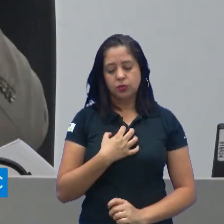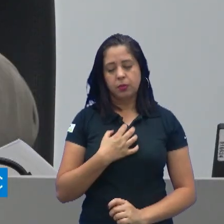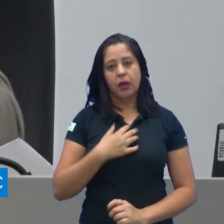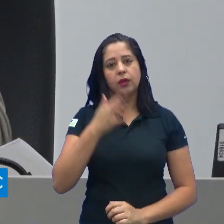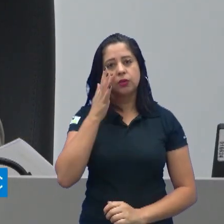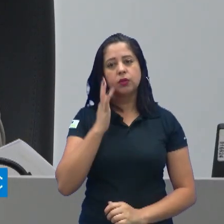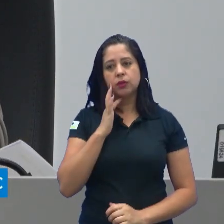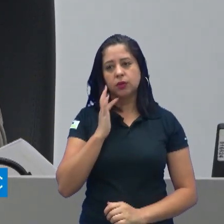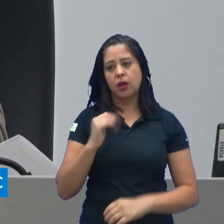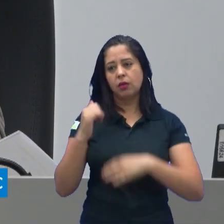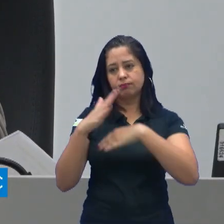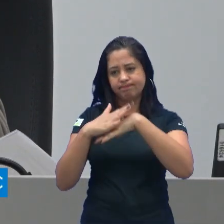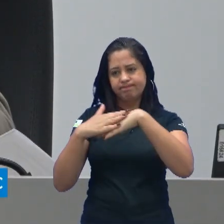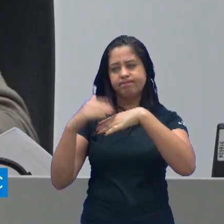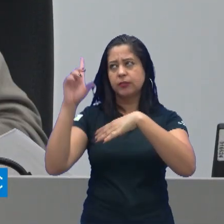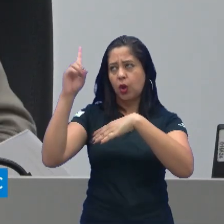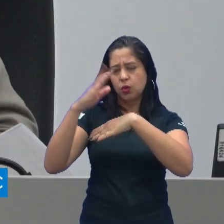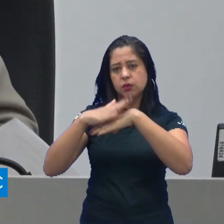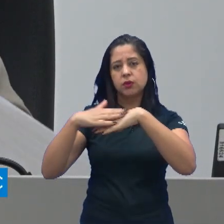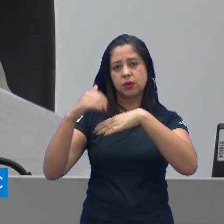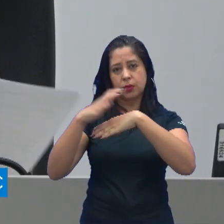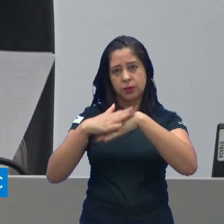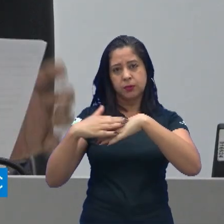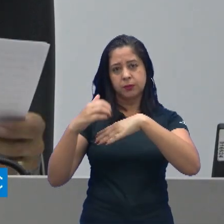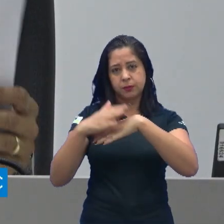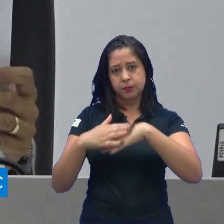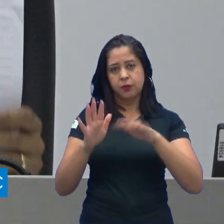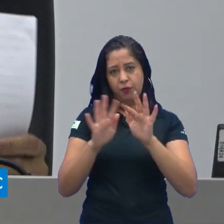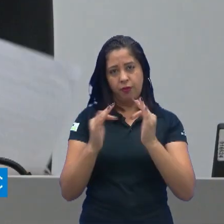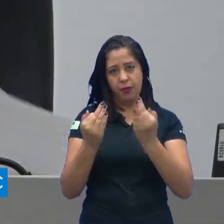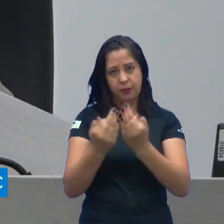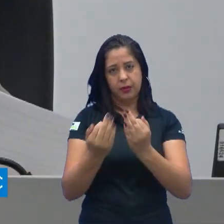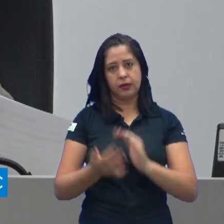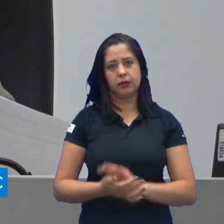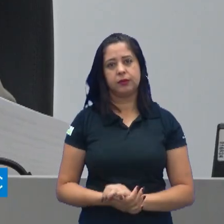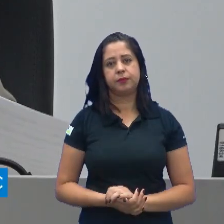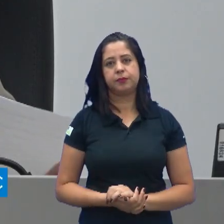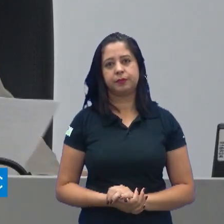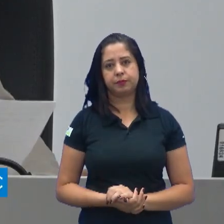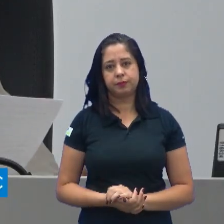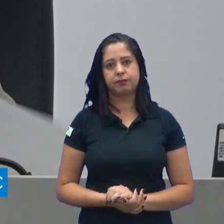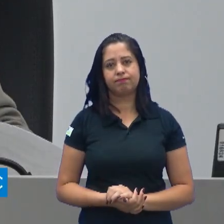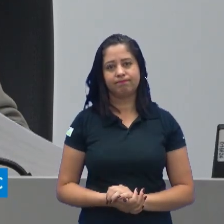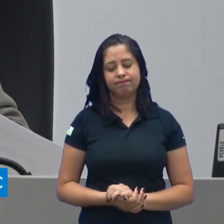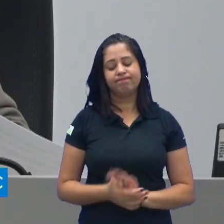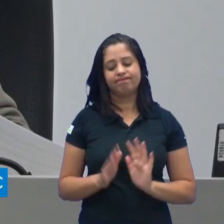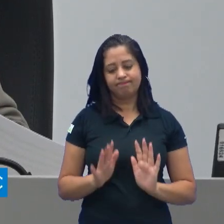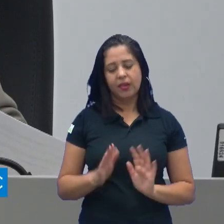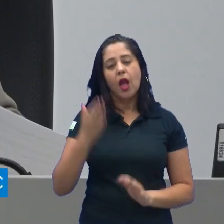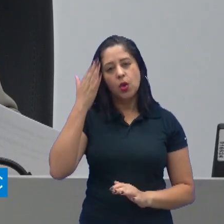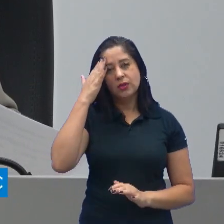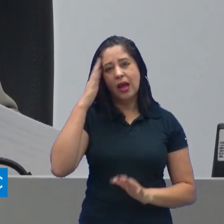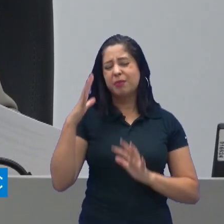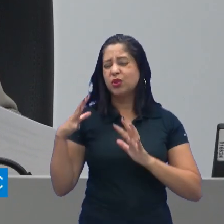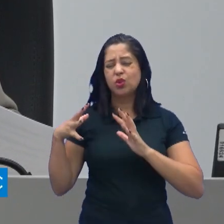conforte o coração da família, pelo seu tio, Fábio. Isso aí é o fim de todos nós, mas, infelizmente, né,